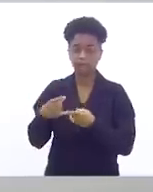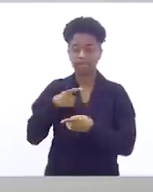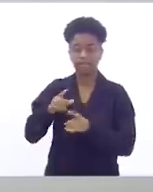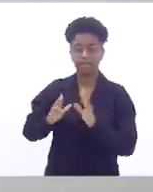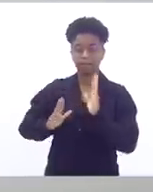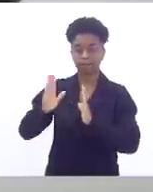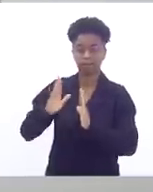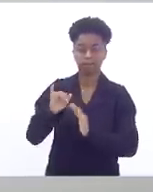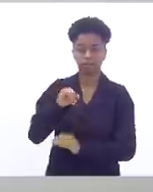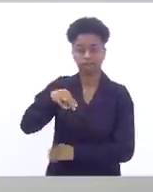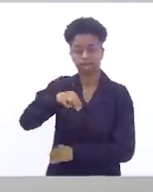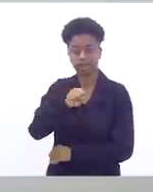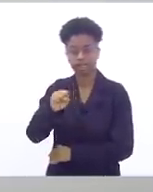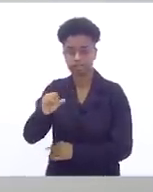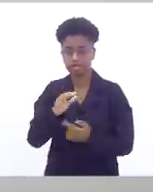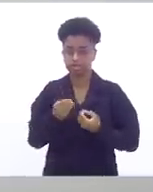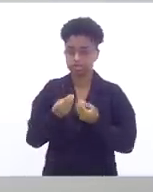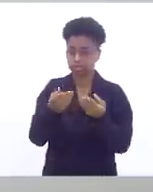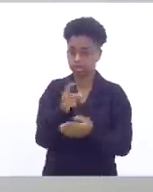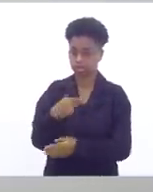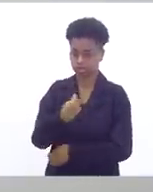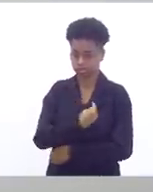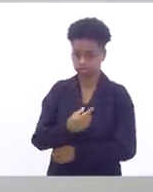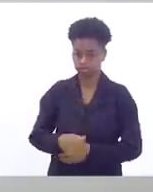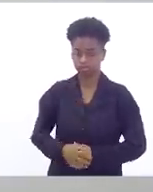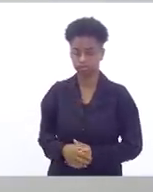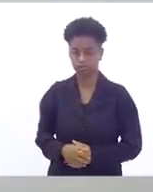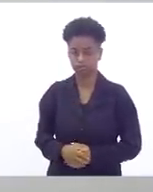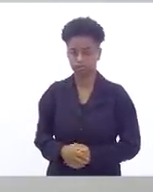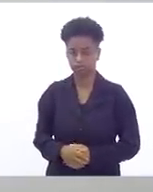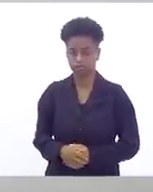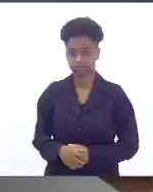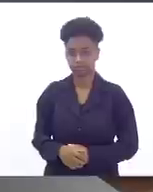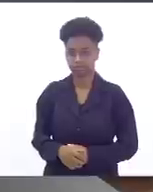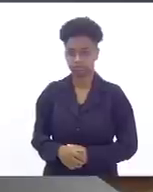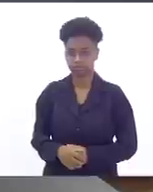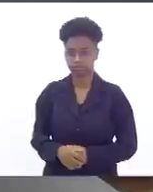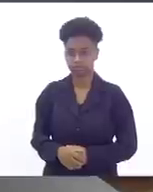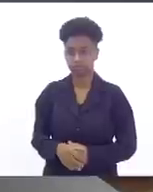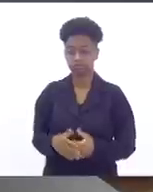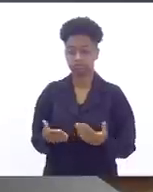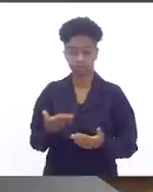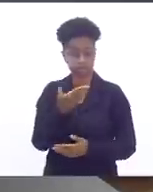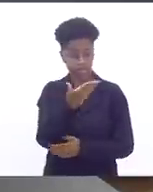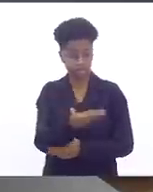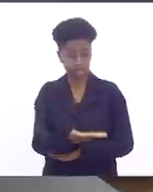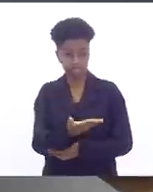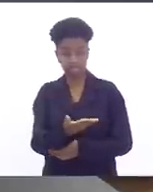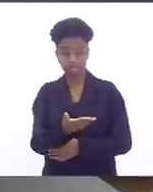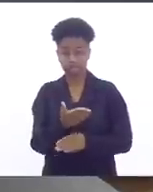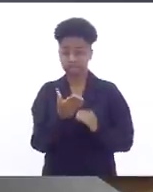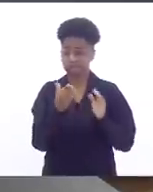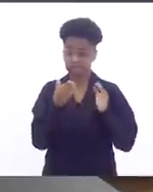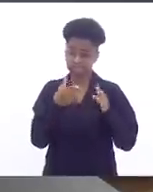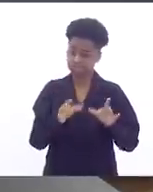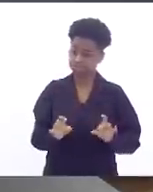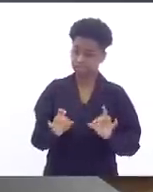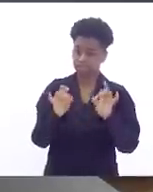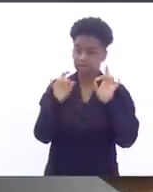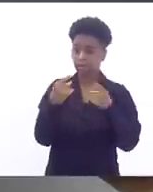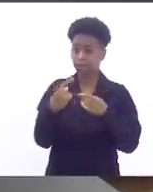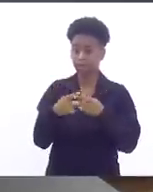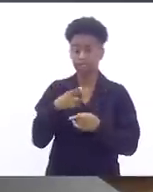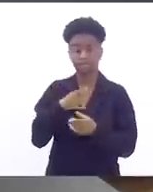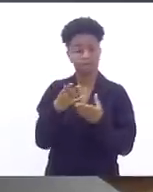lá no INSS para trazer para gente esse caso ele é bem especial né a gente tem